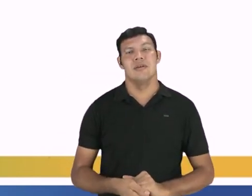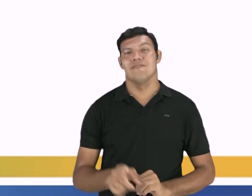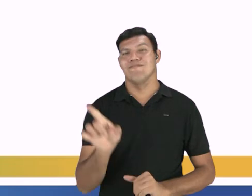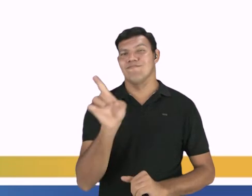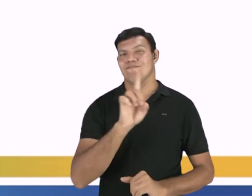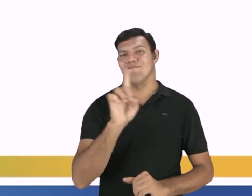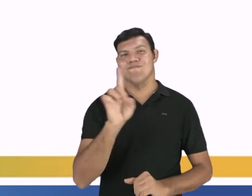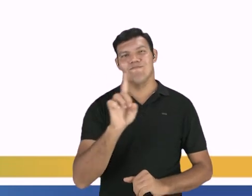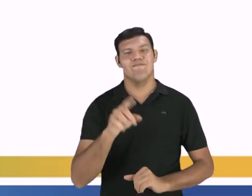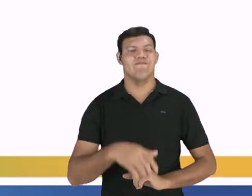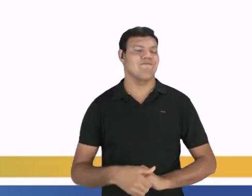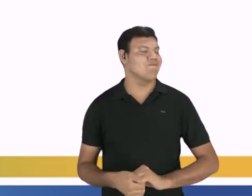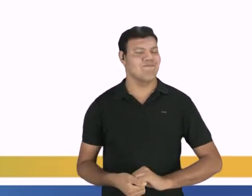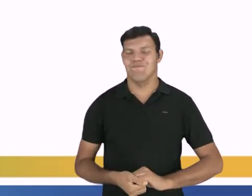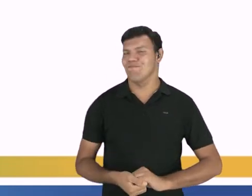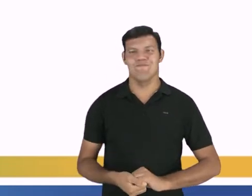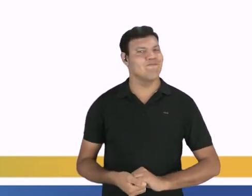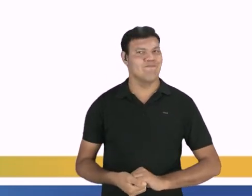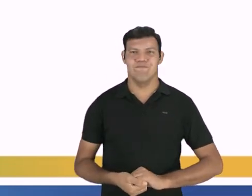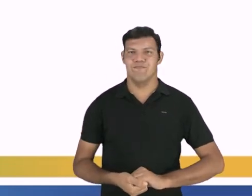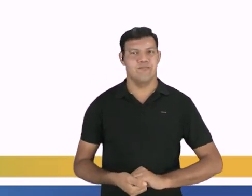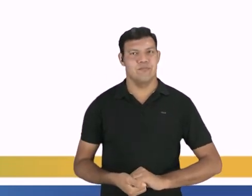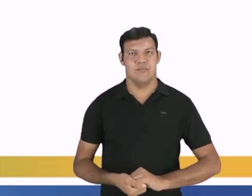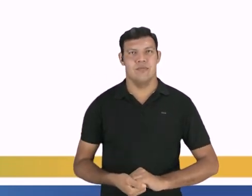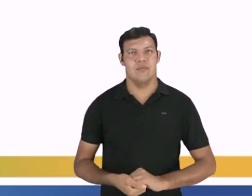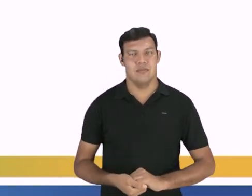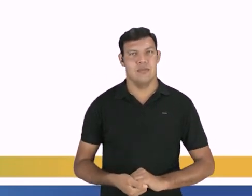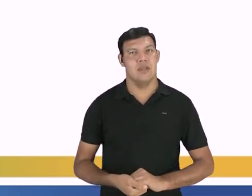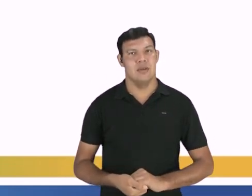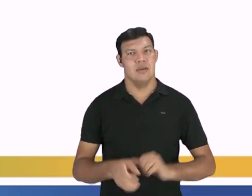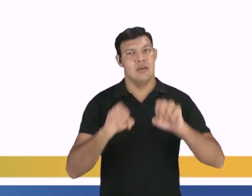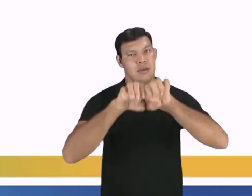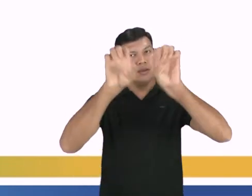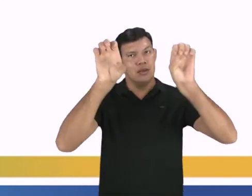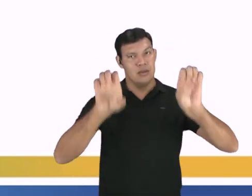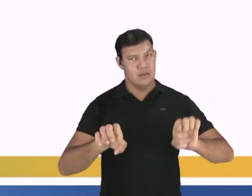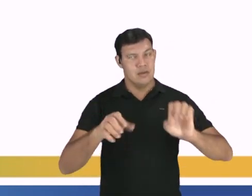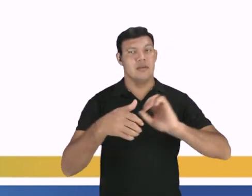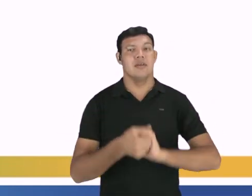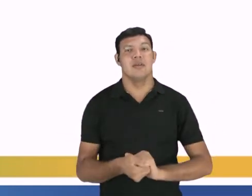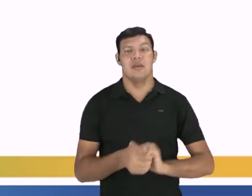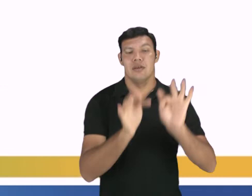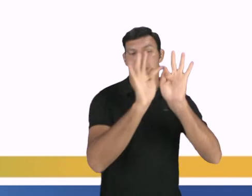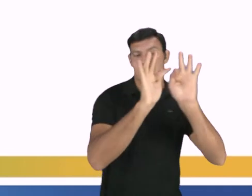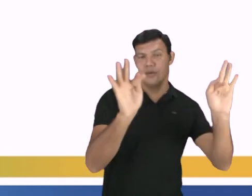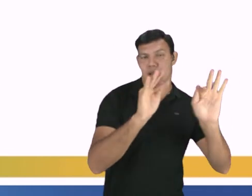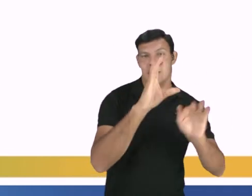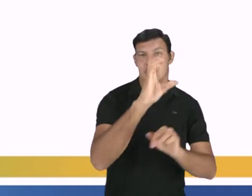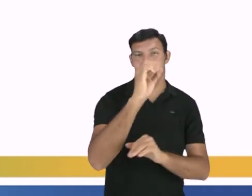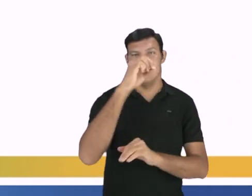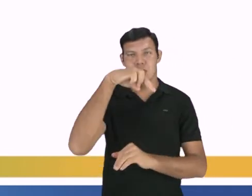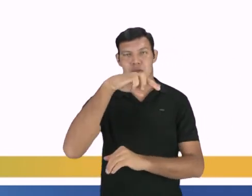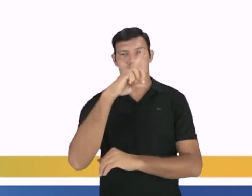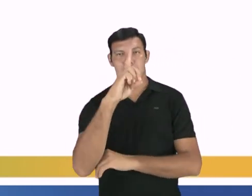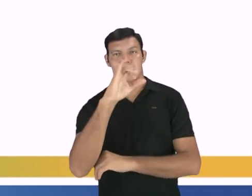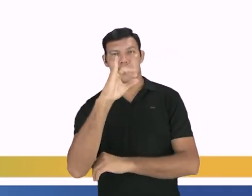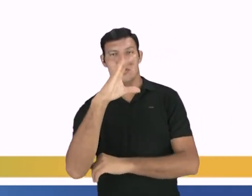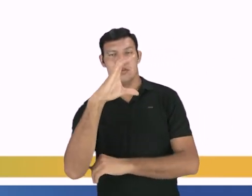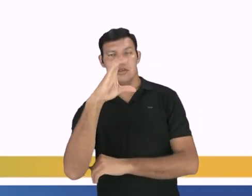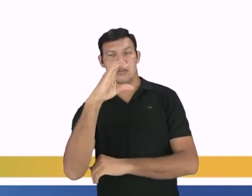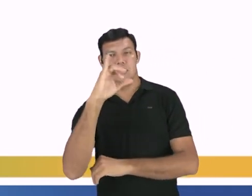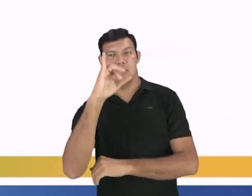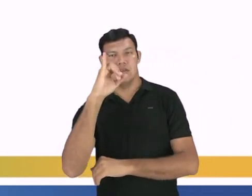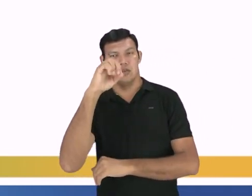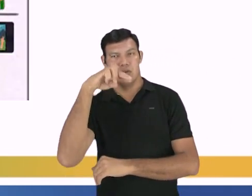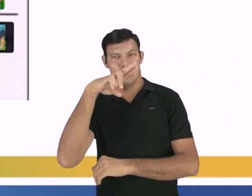negativa, de que não me darão um bônus. Aí a gente tem a estrutura da primeira condicional com essa negativa do